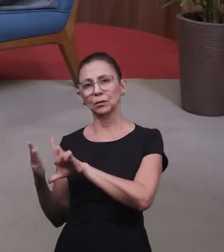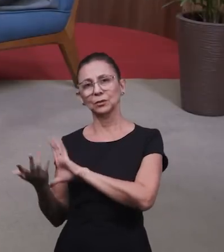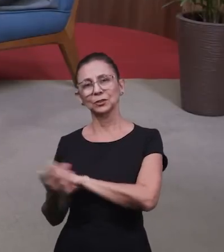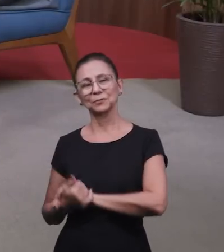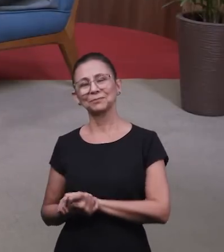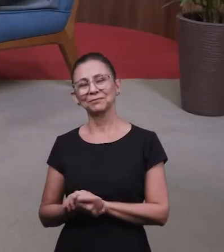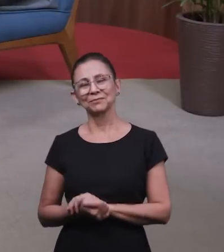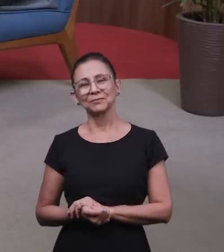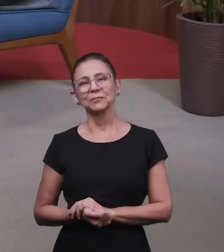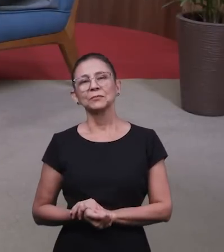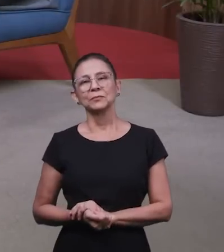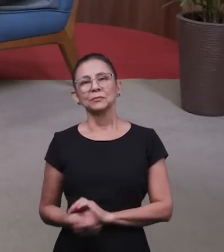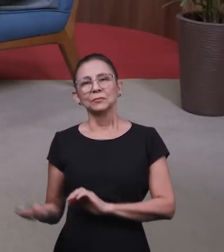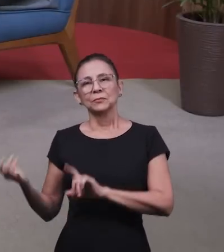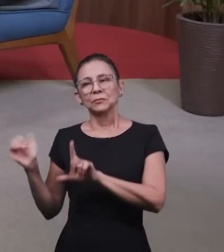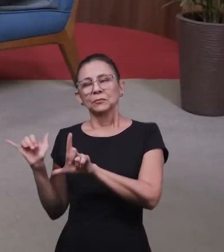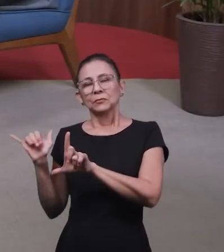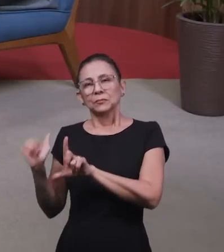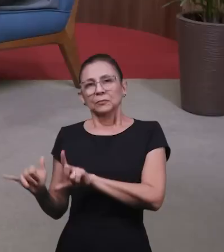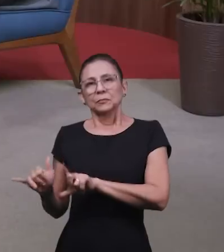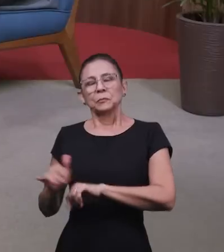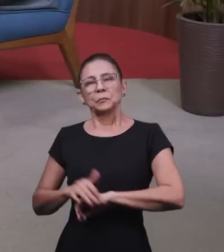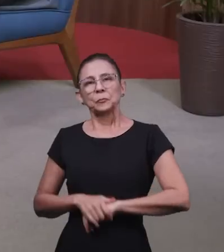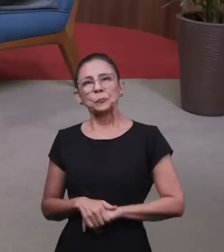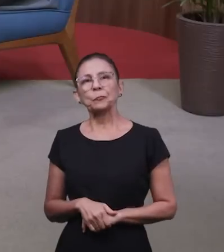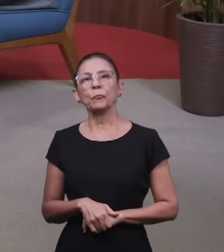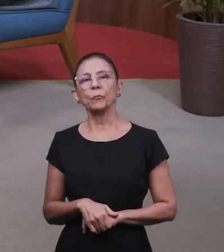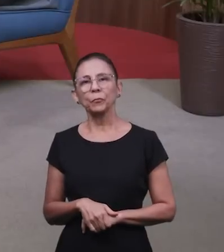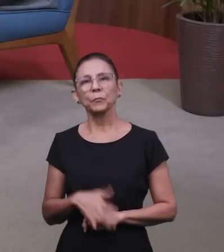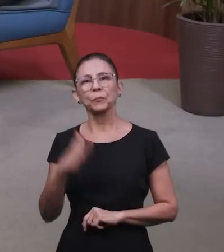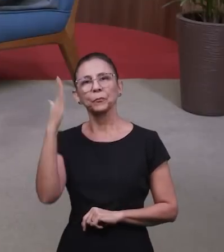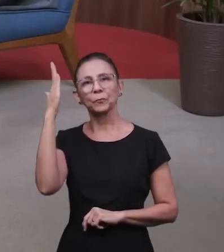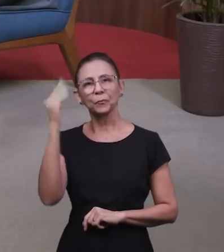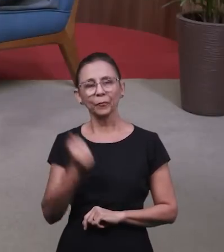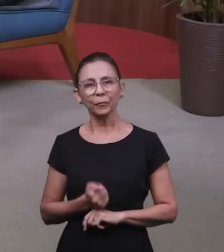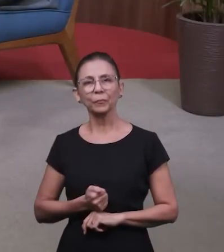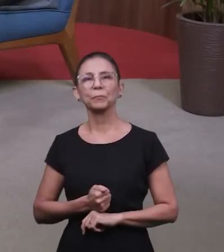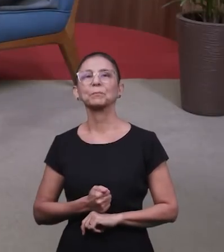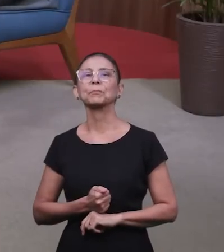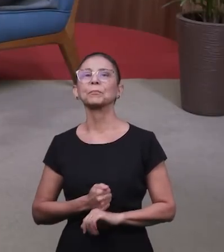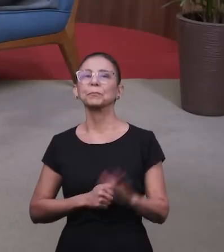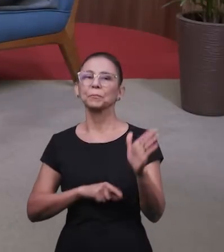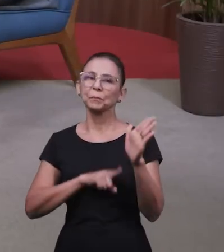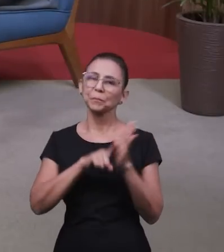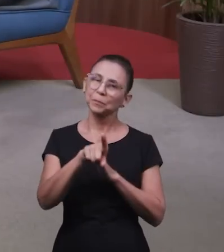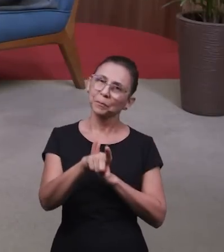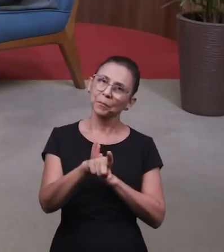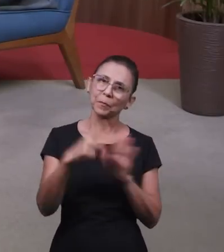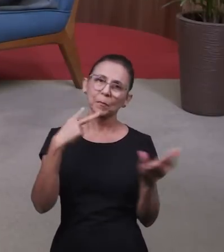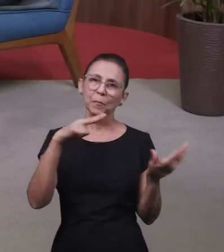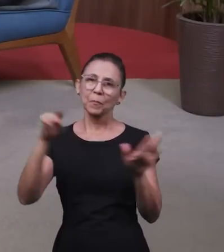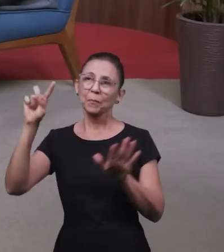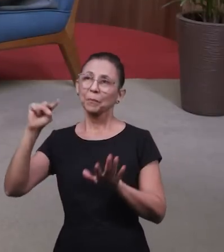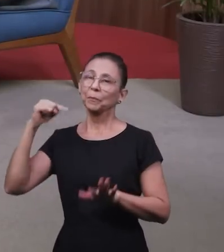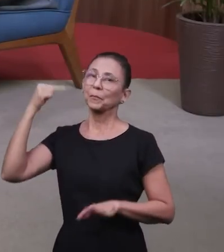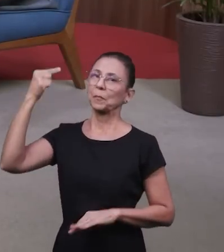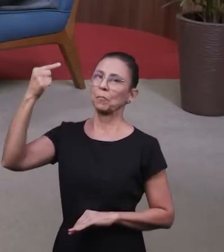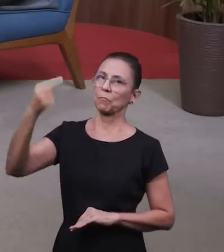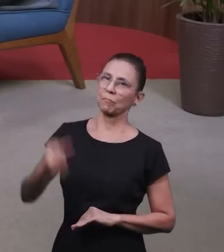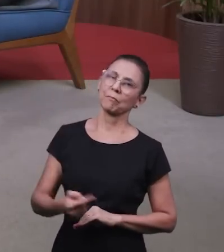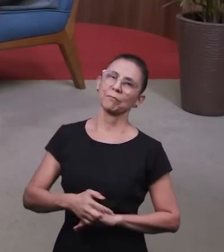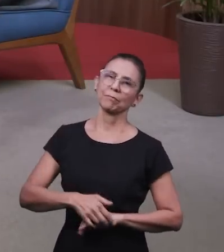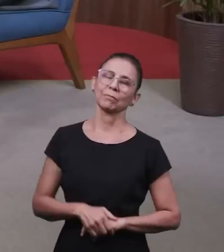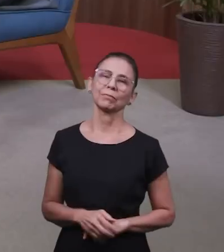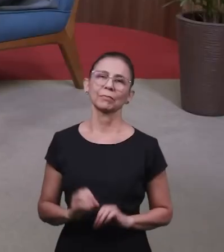Code, que está aí na tela, e aí você vai poder também saber qual a questão proposta para a semana que